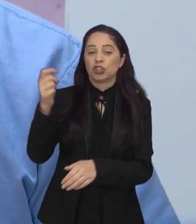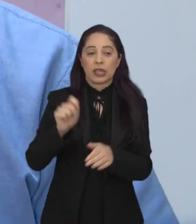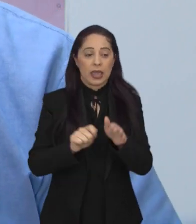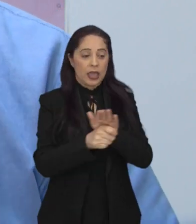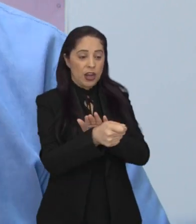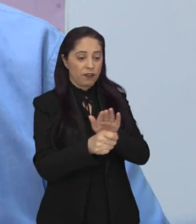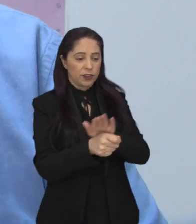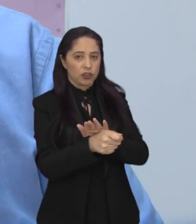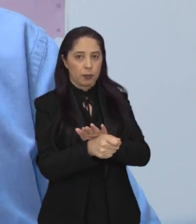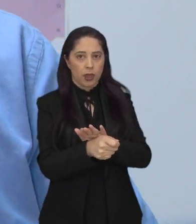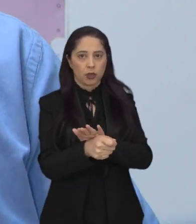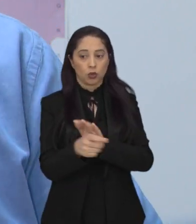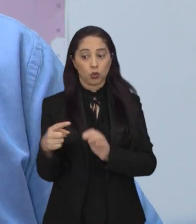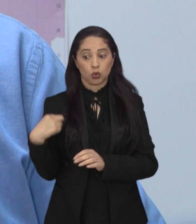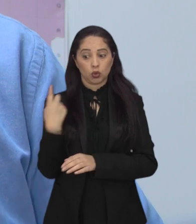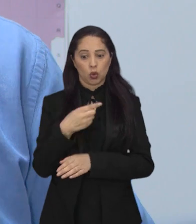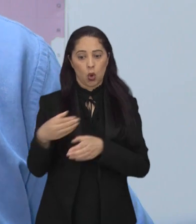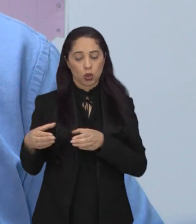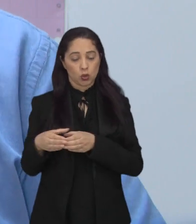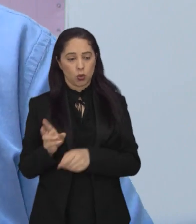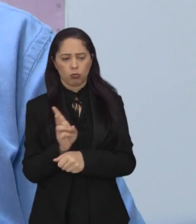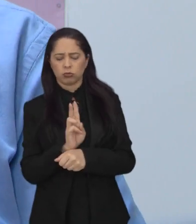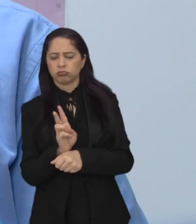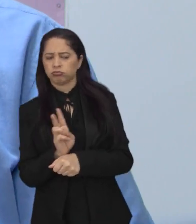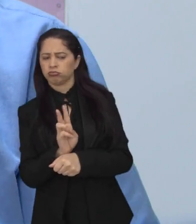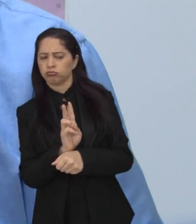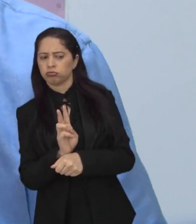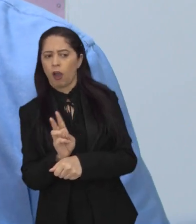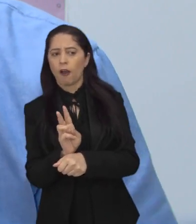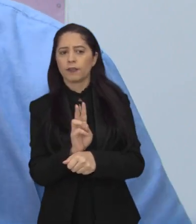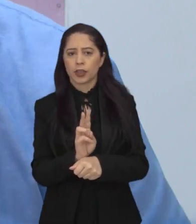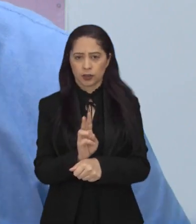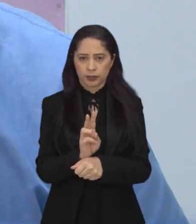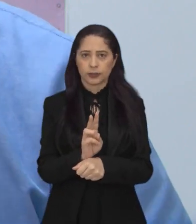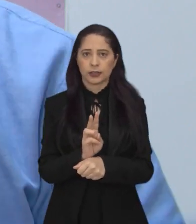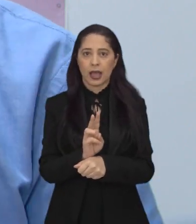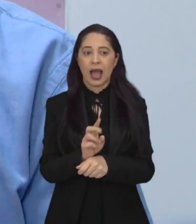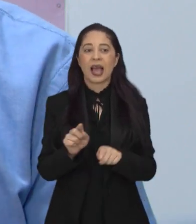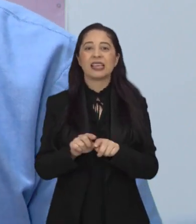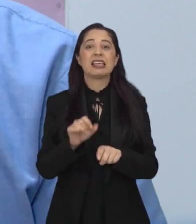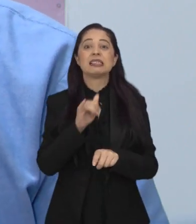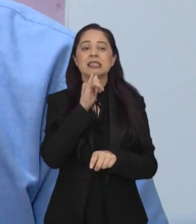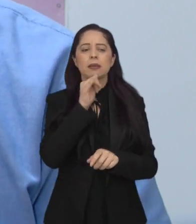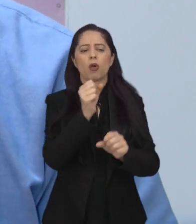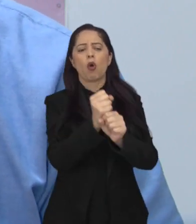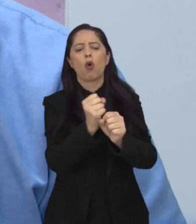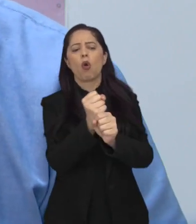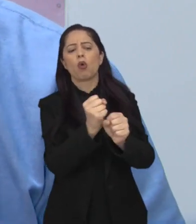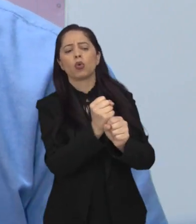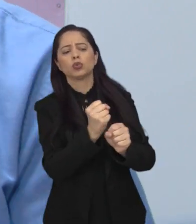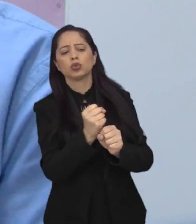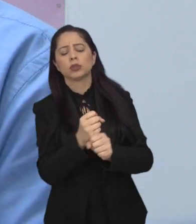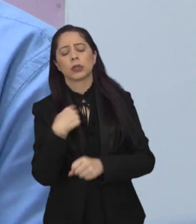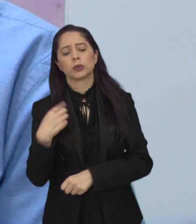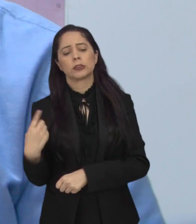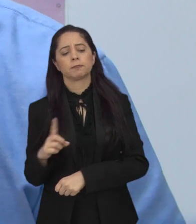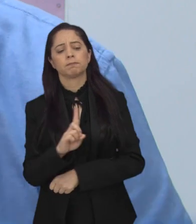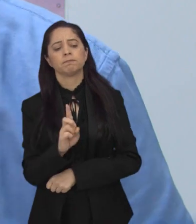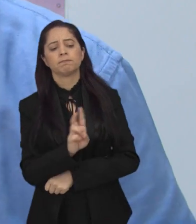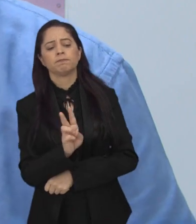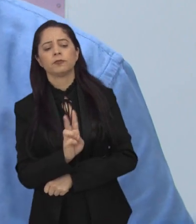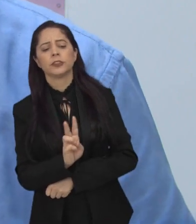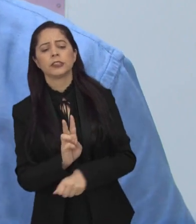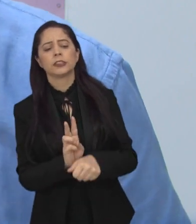que é implantada de acordo com os projetos que passa por essa comissão, e é o serviço que vai ser executado através do poder